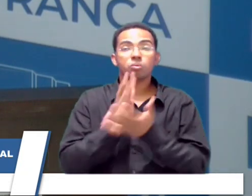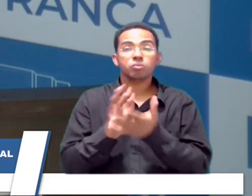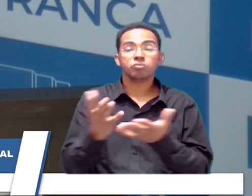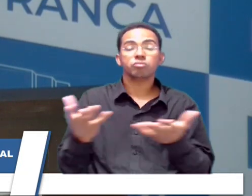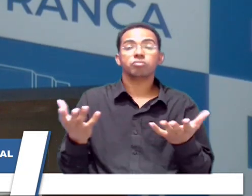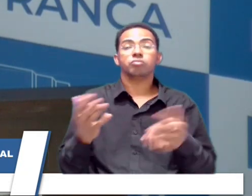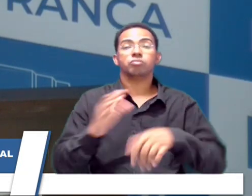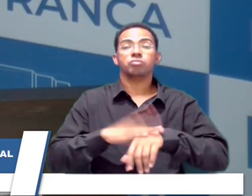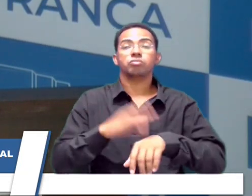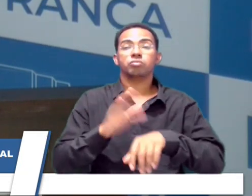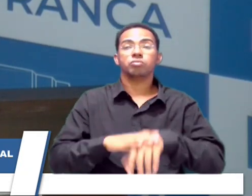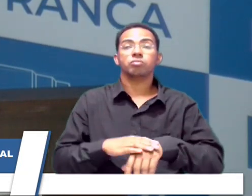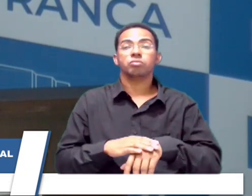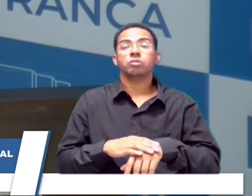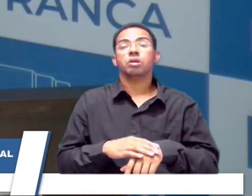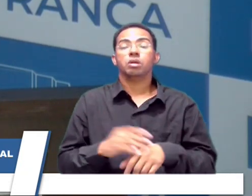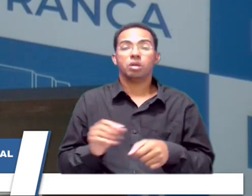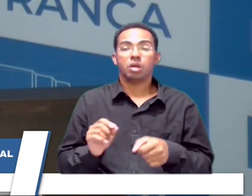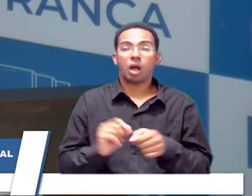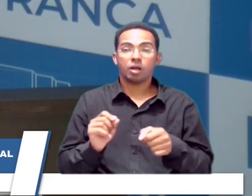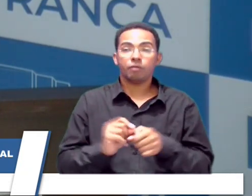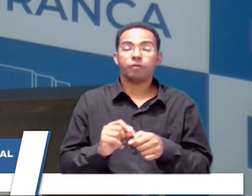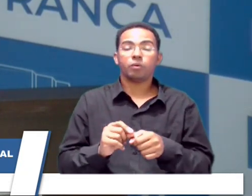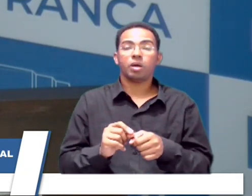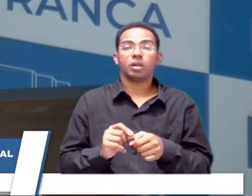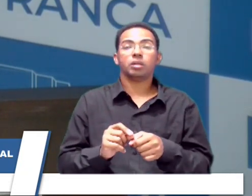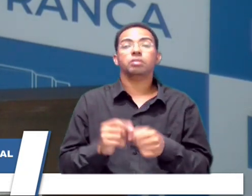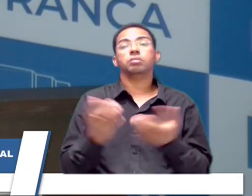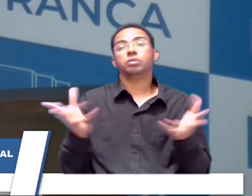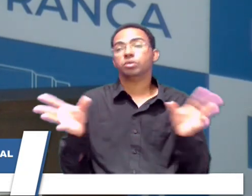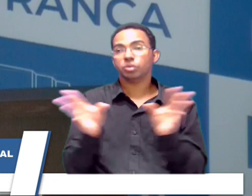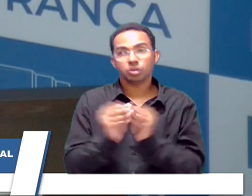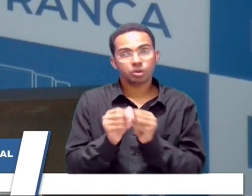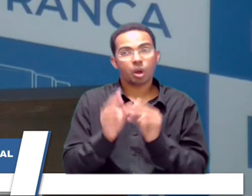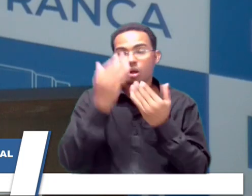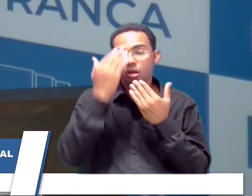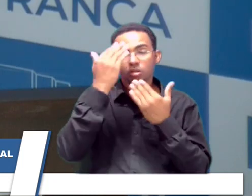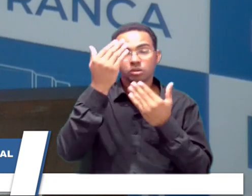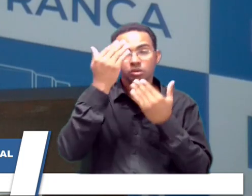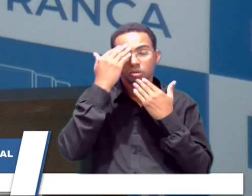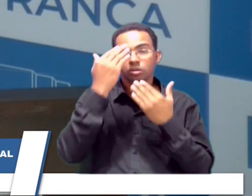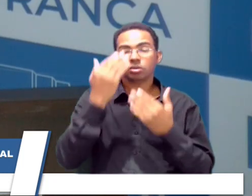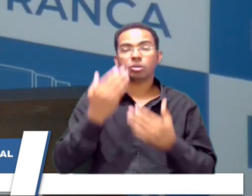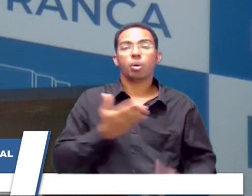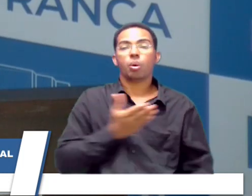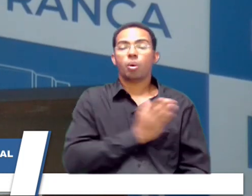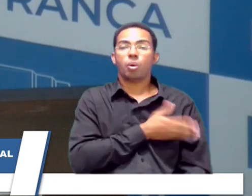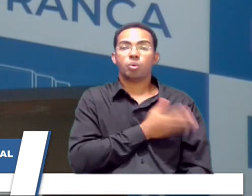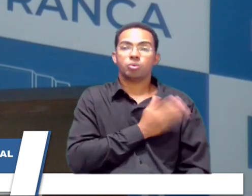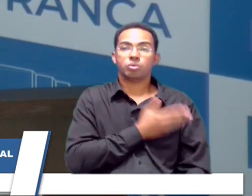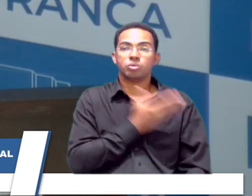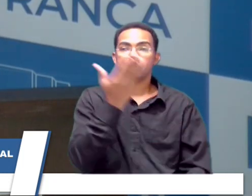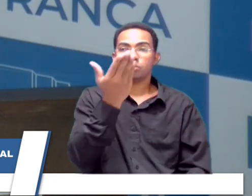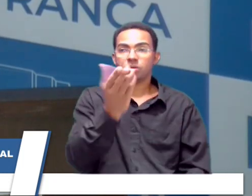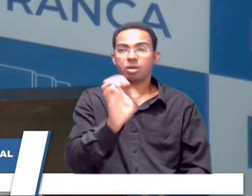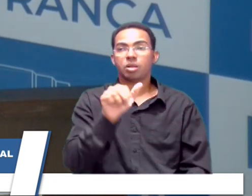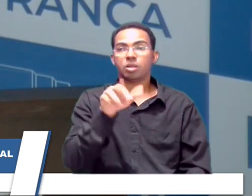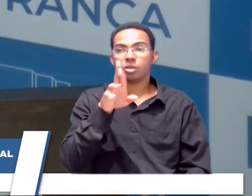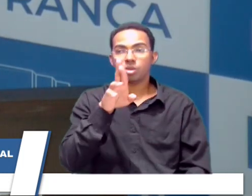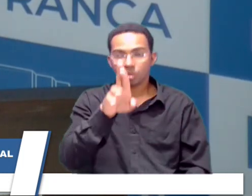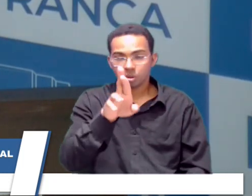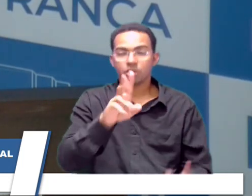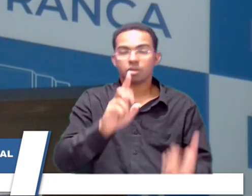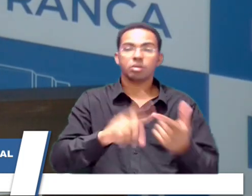a condição que nós já sabemos. Então, é isso. Eu quero agradecer do fundo do meu coração ao Enor e